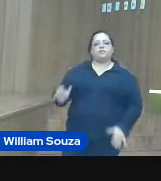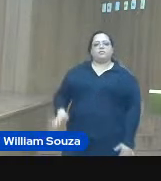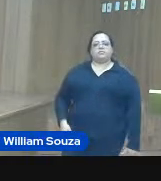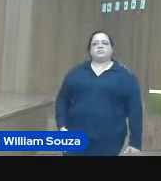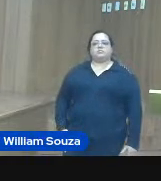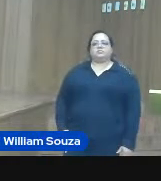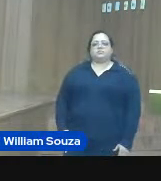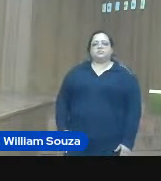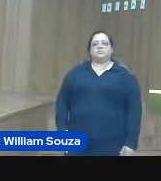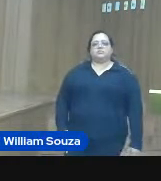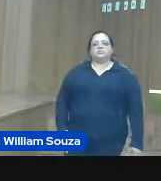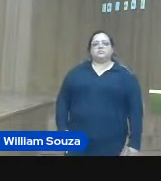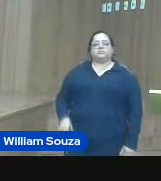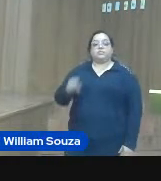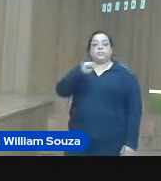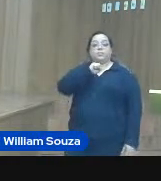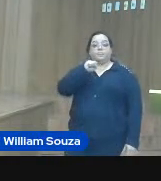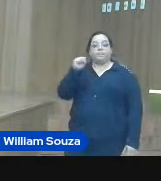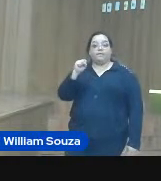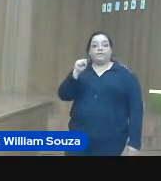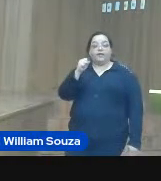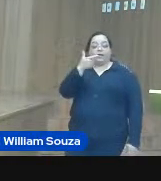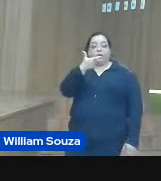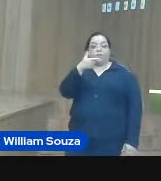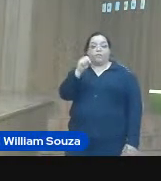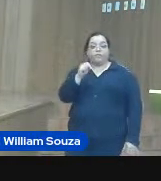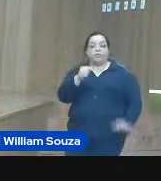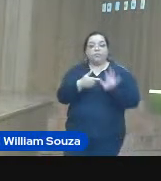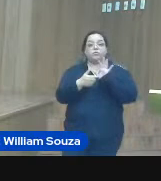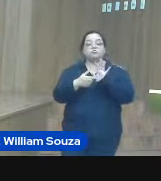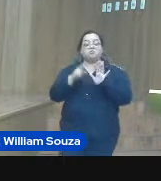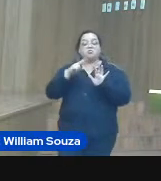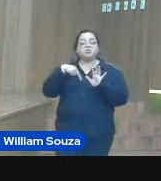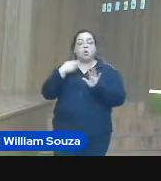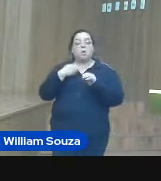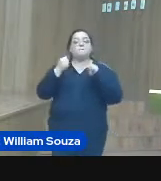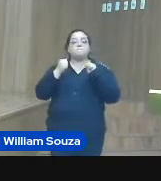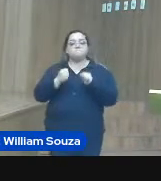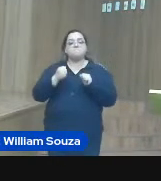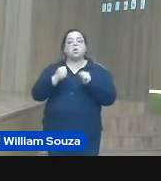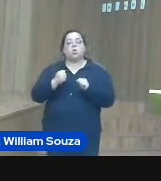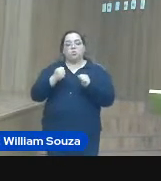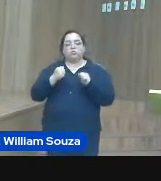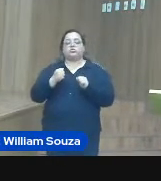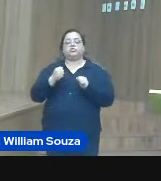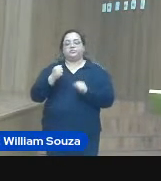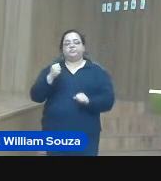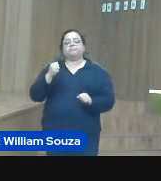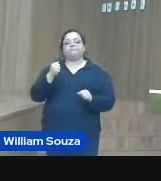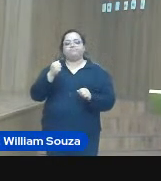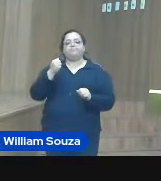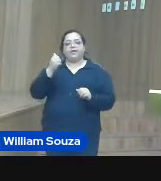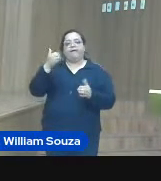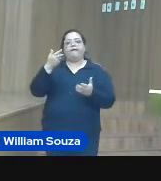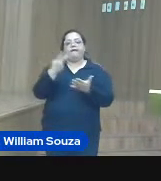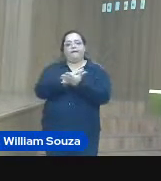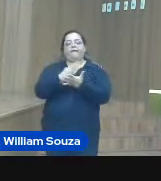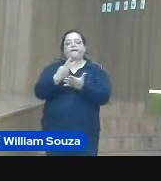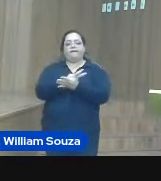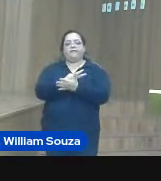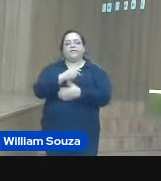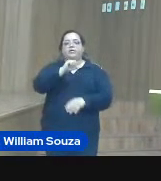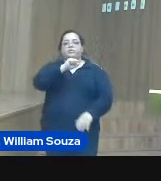O século XX mostrou que a gente pode falhar e a gente pode se destruir. Se o século XIX foi o século